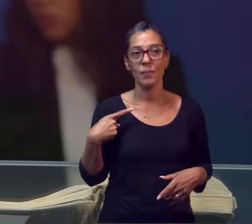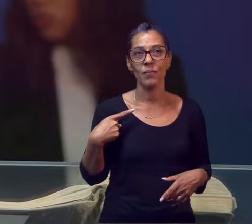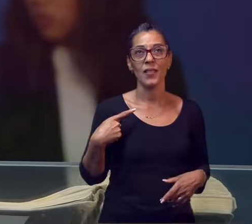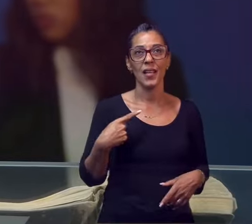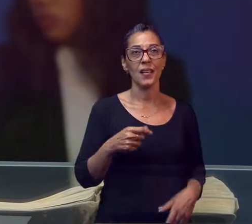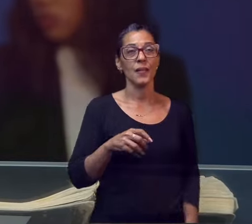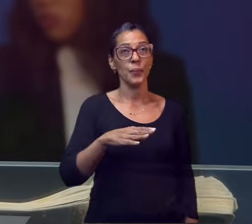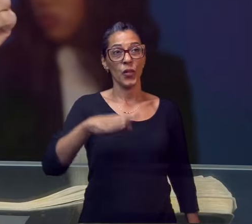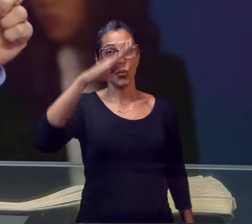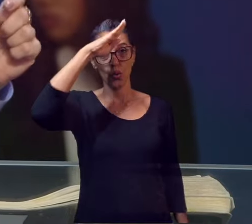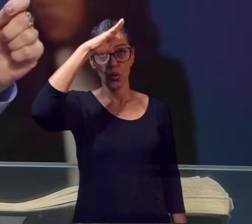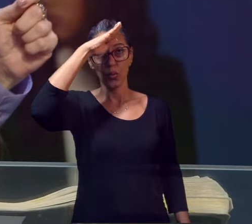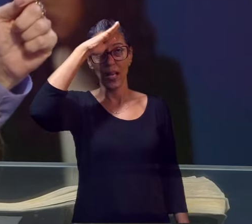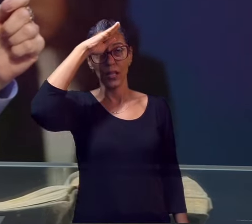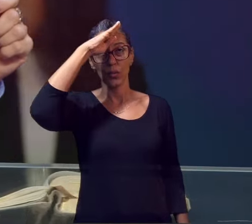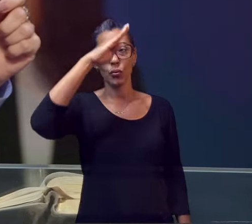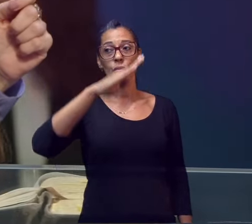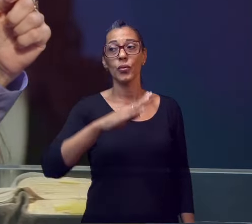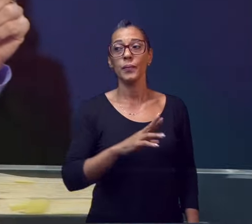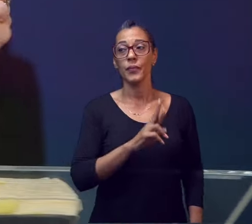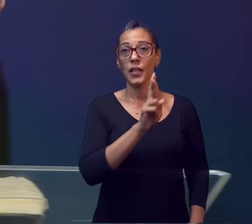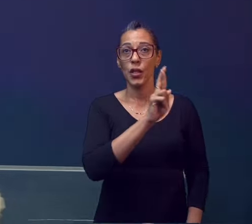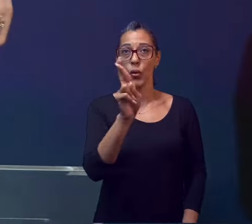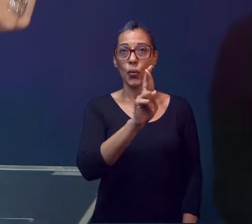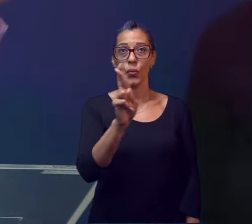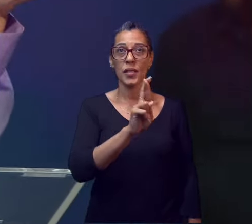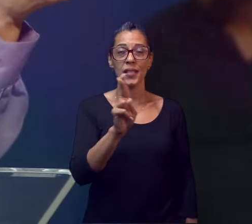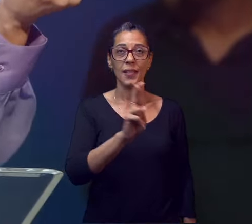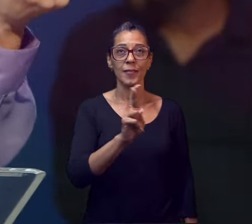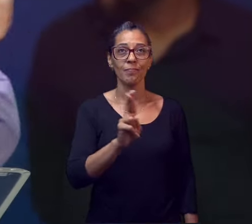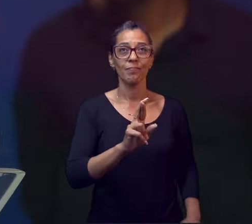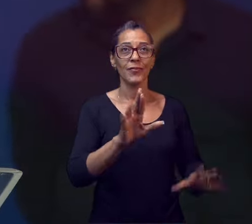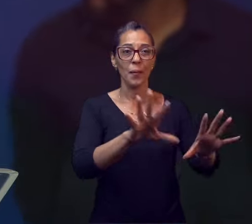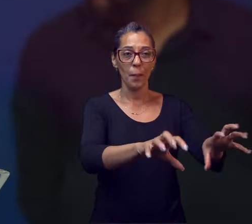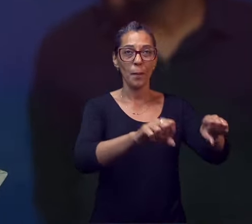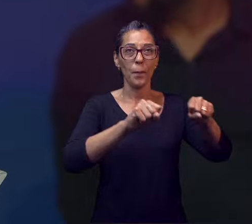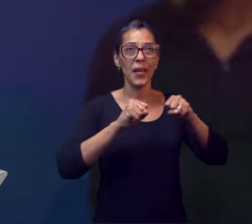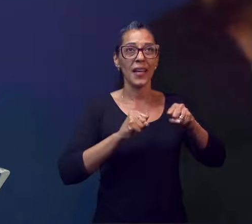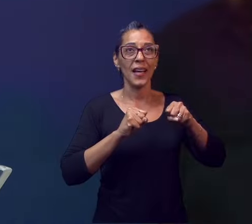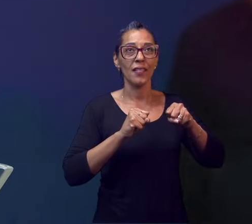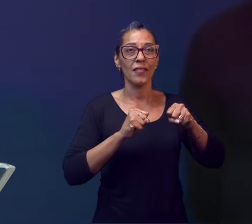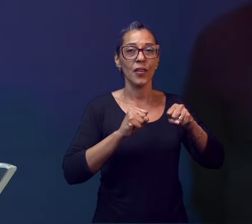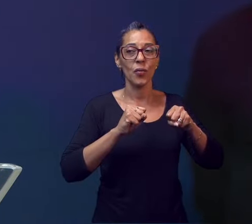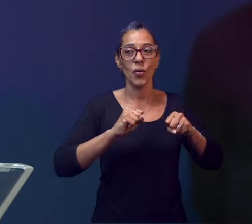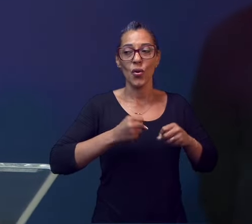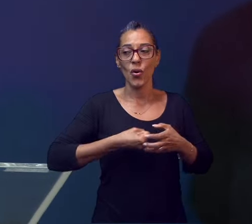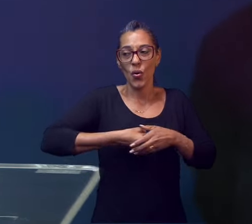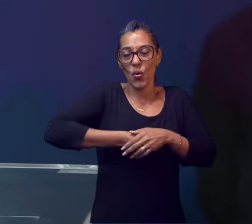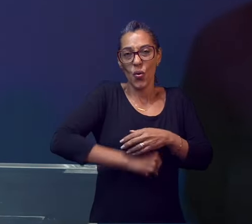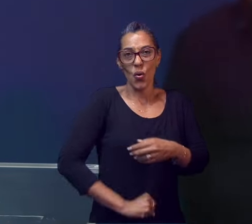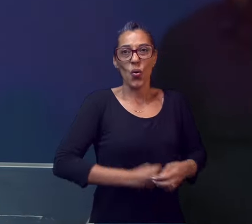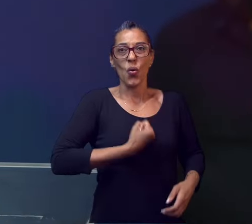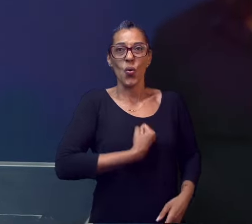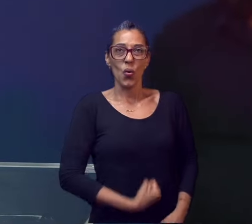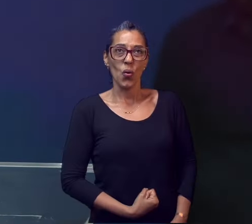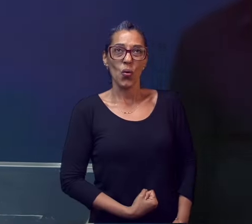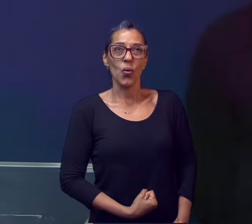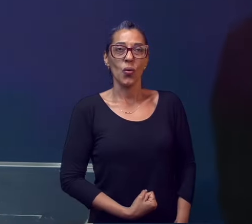soldados soviéticos eles pegavam fezes e simulavam os elementos